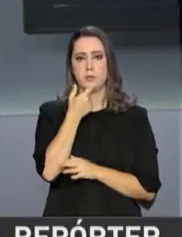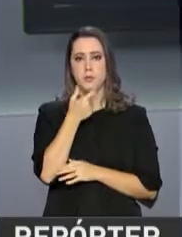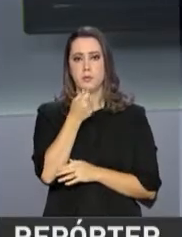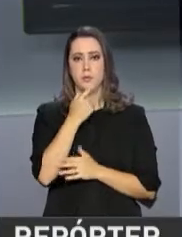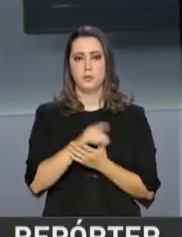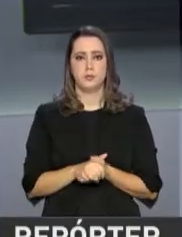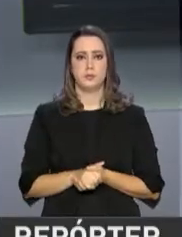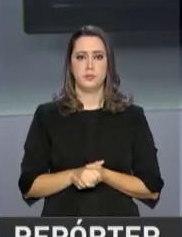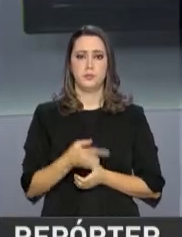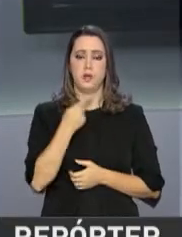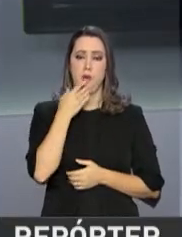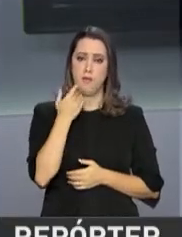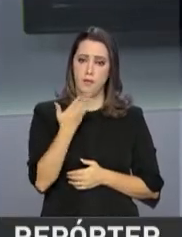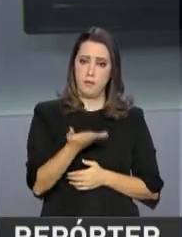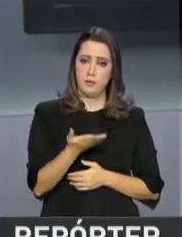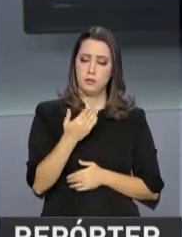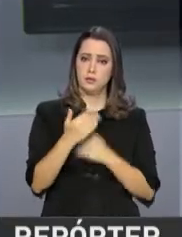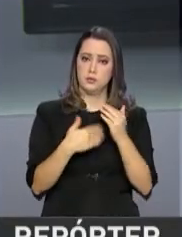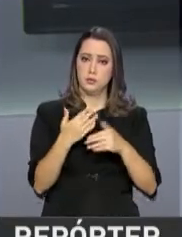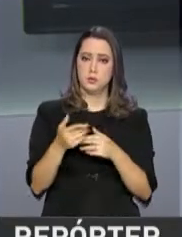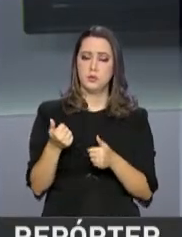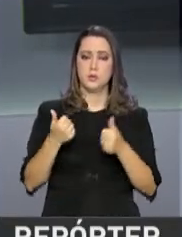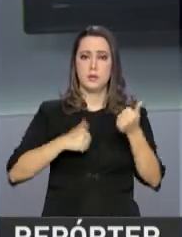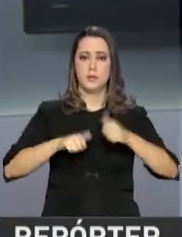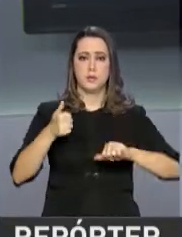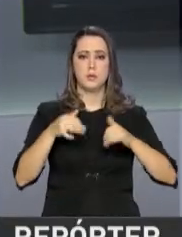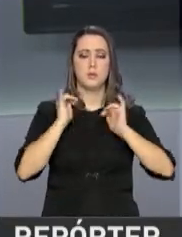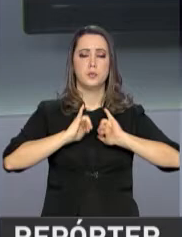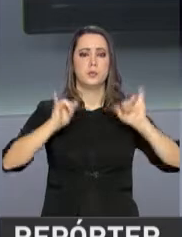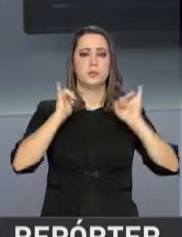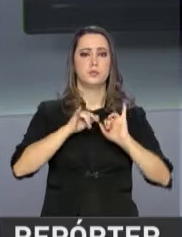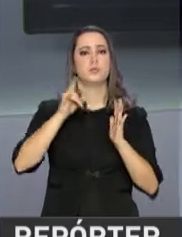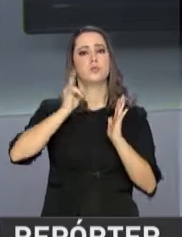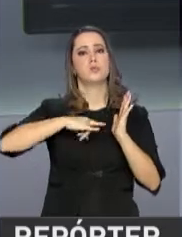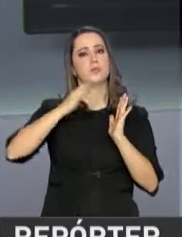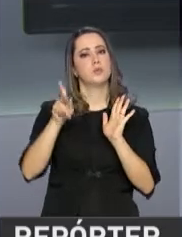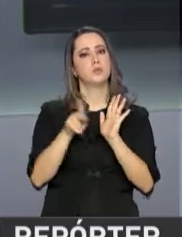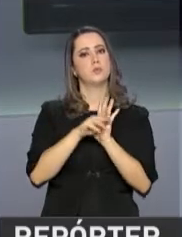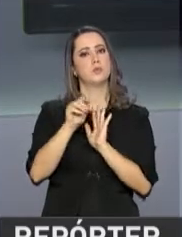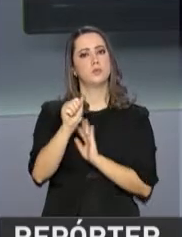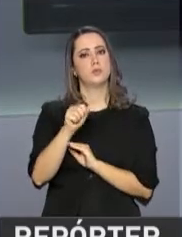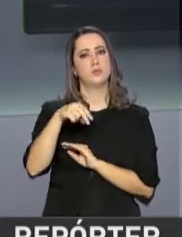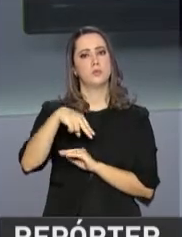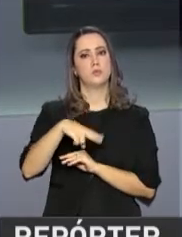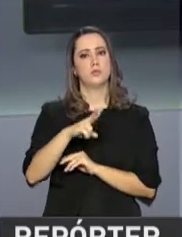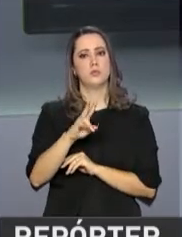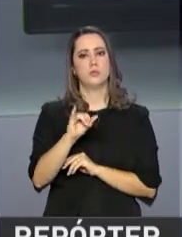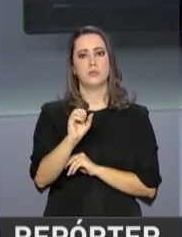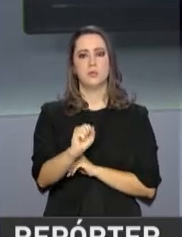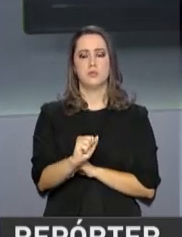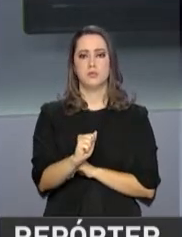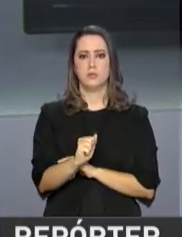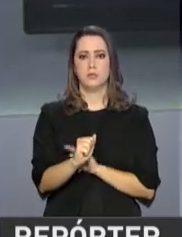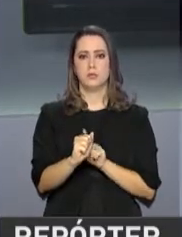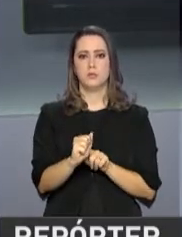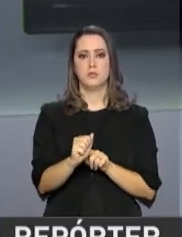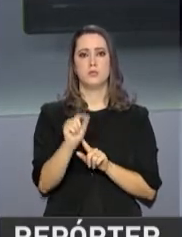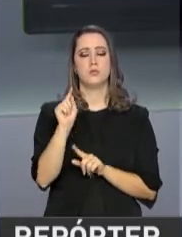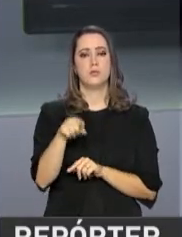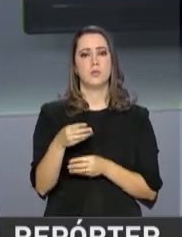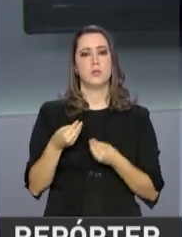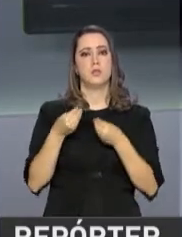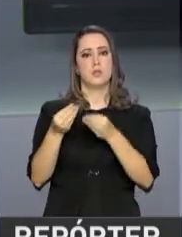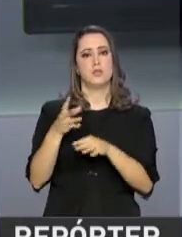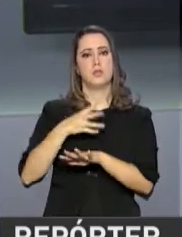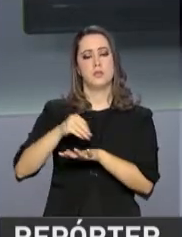ainda sobre o mercado farmacêutico foi publicado um documento pela anvisa agência nacional de vigilância sanitária que